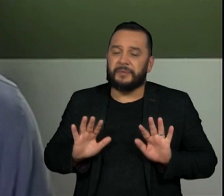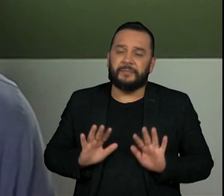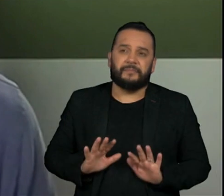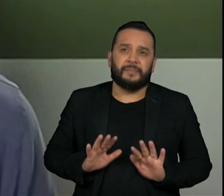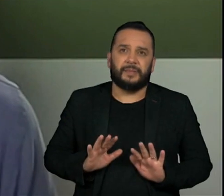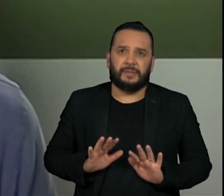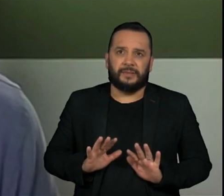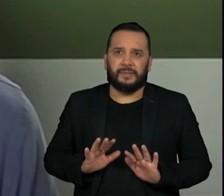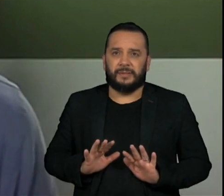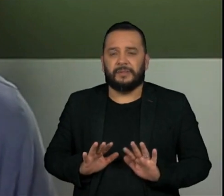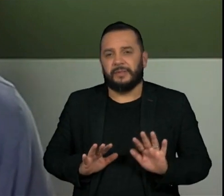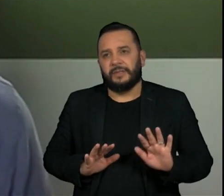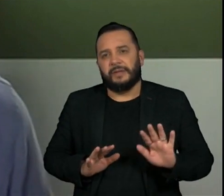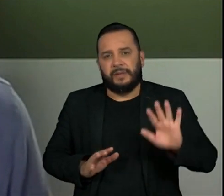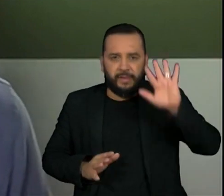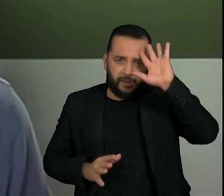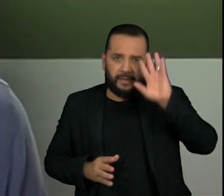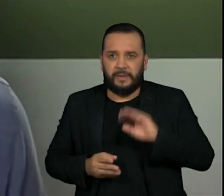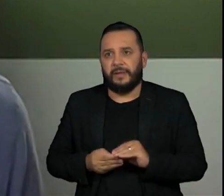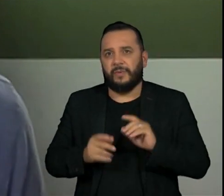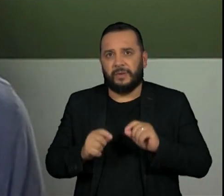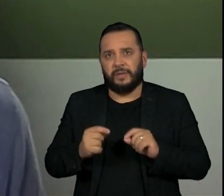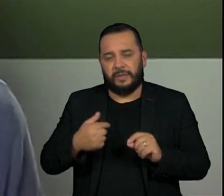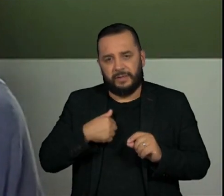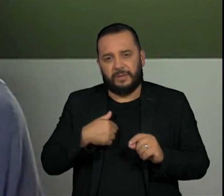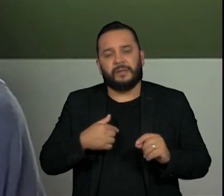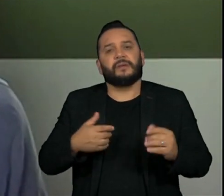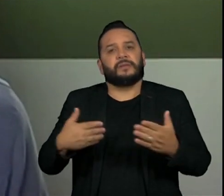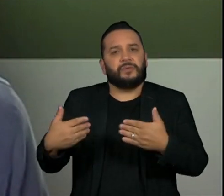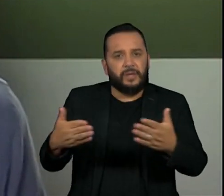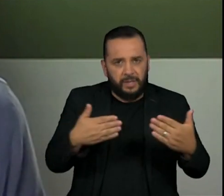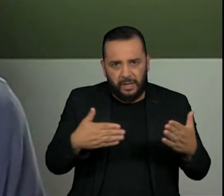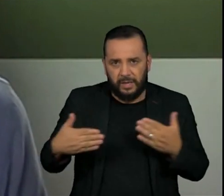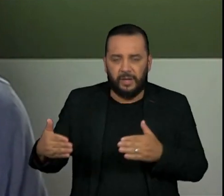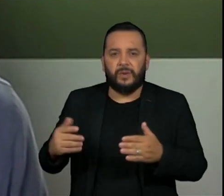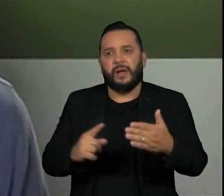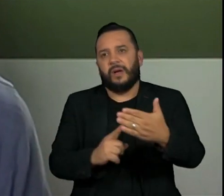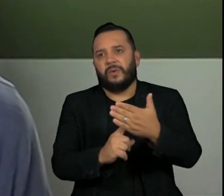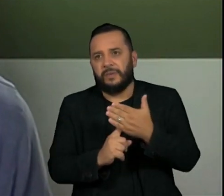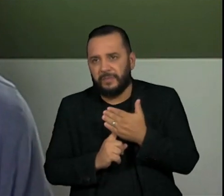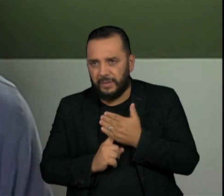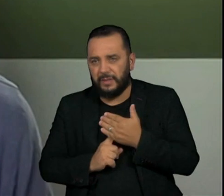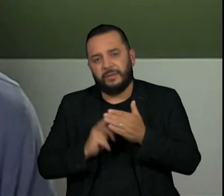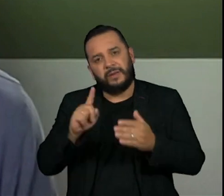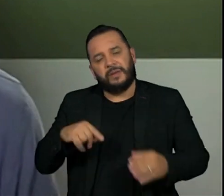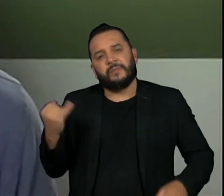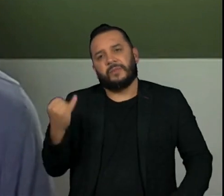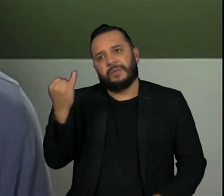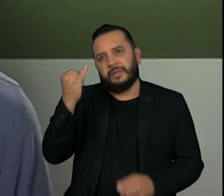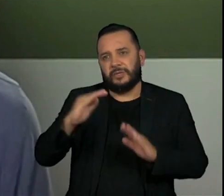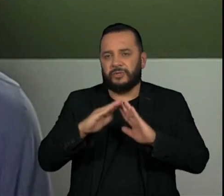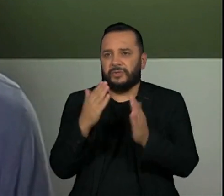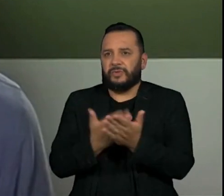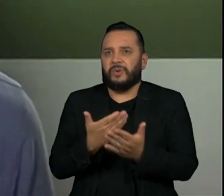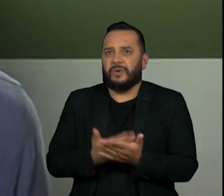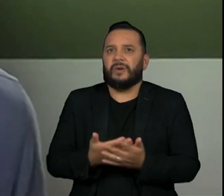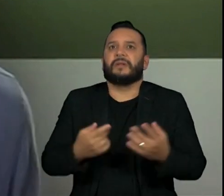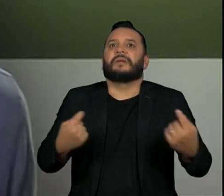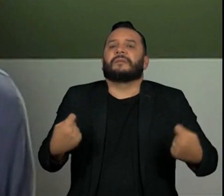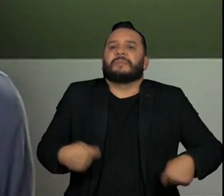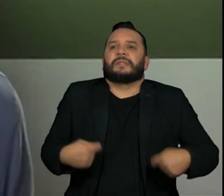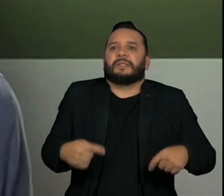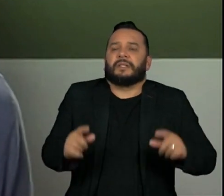e começar a entender que esses espaços de diálogo, de acolhimento que são tão necessários na escola, eles precisam de